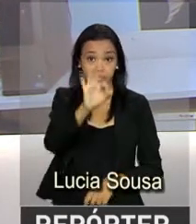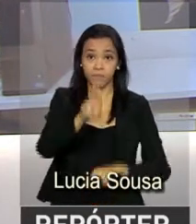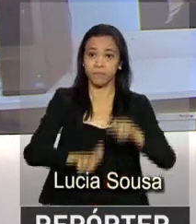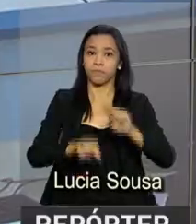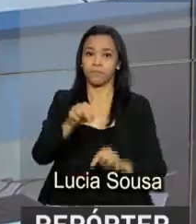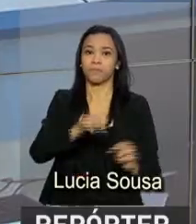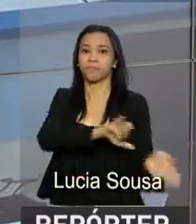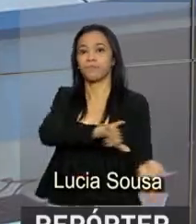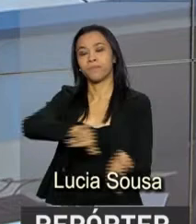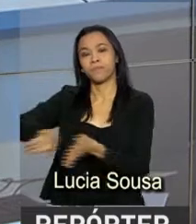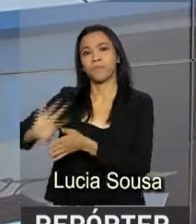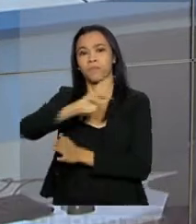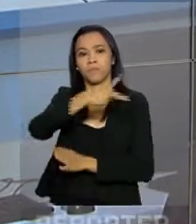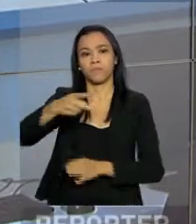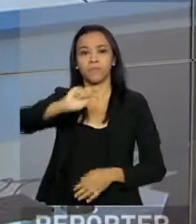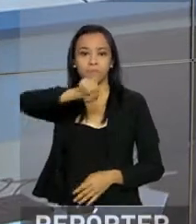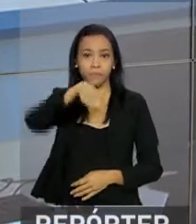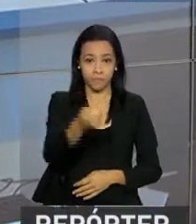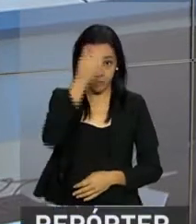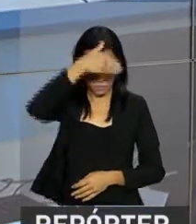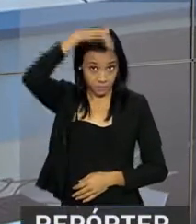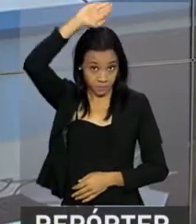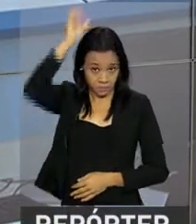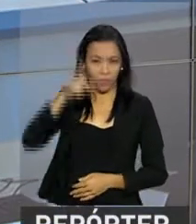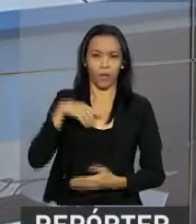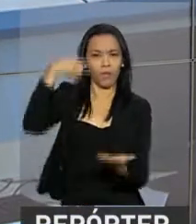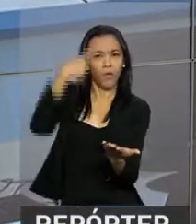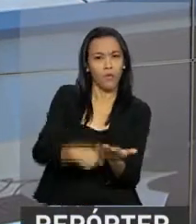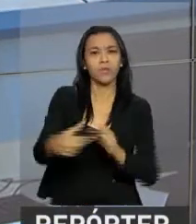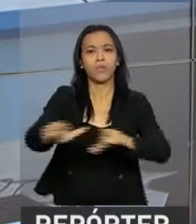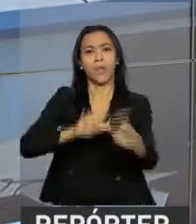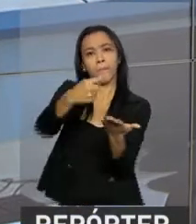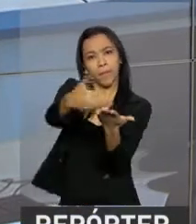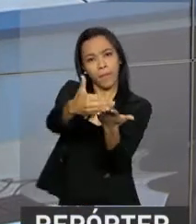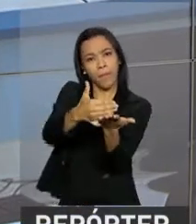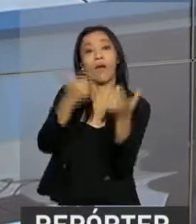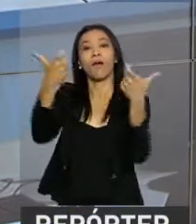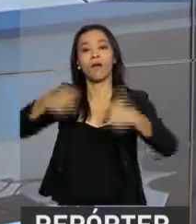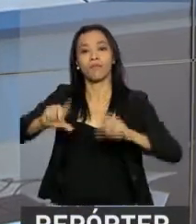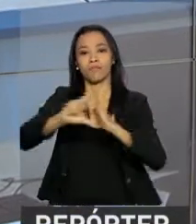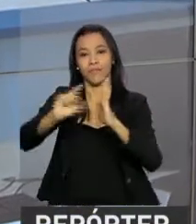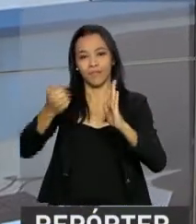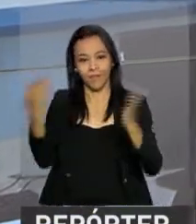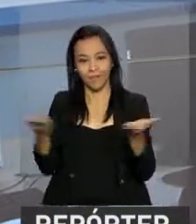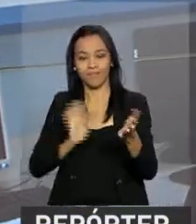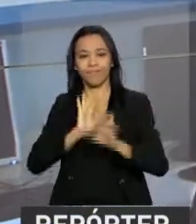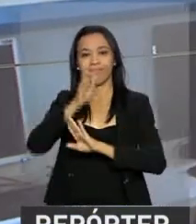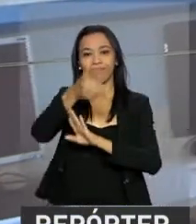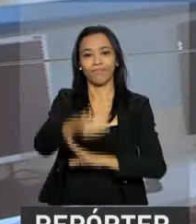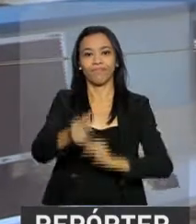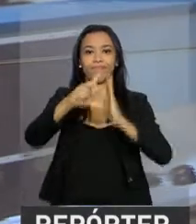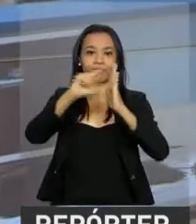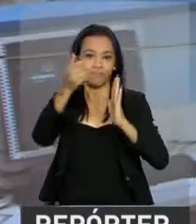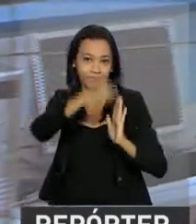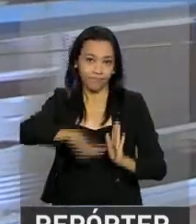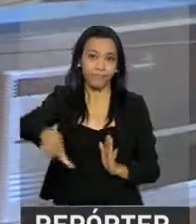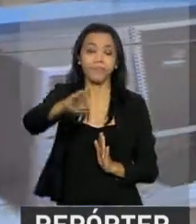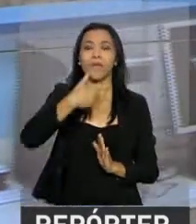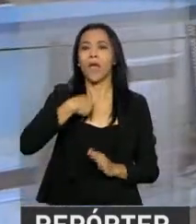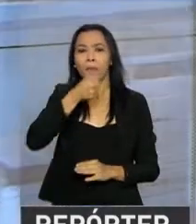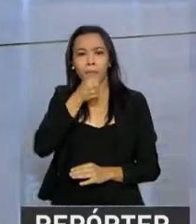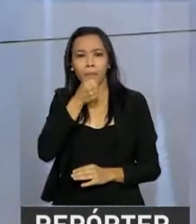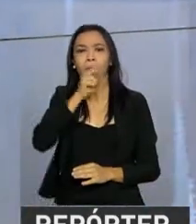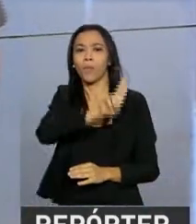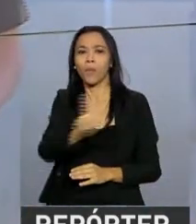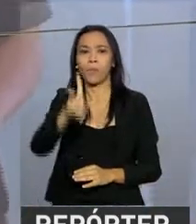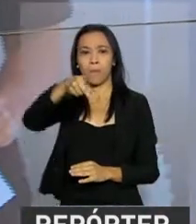junho. O presidente em exercício, Michel Temer, tem agenda hoje em Brasília. Vamos direto ao Palácio do Planalto. A repórter Paola